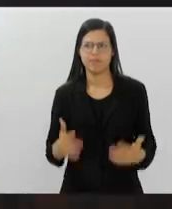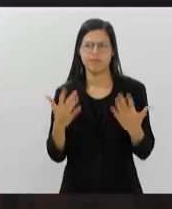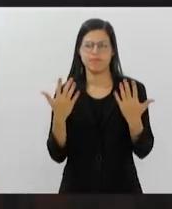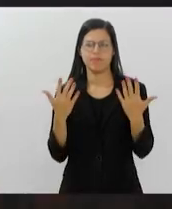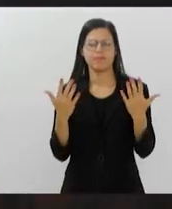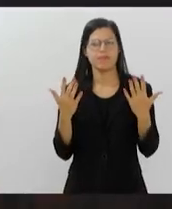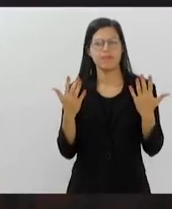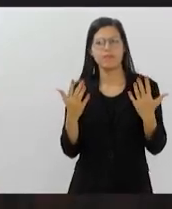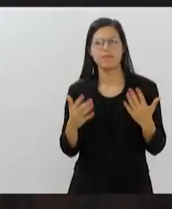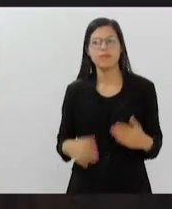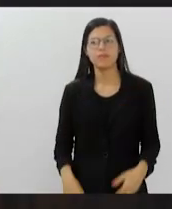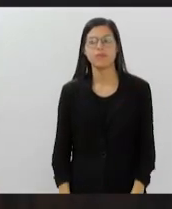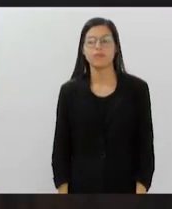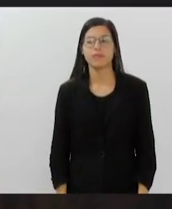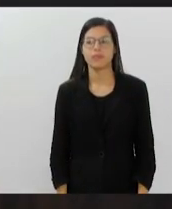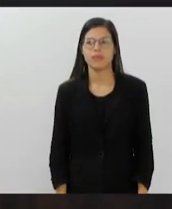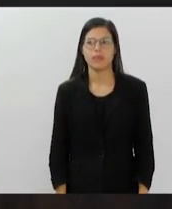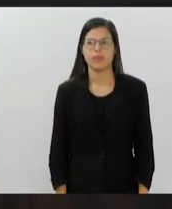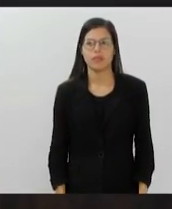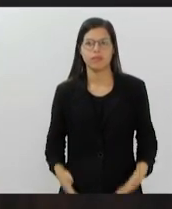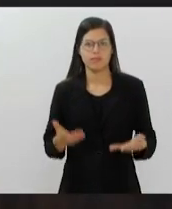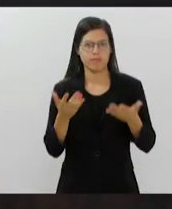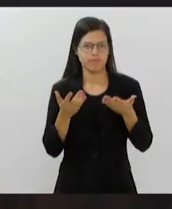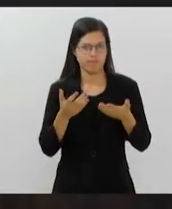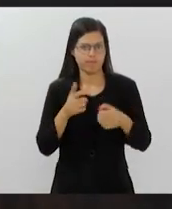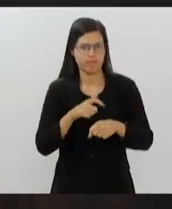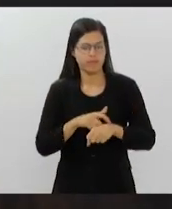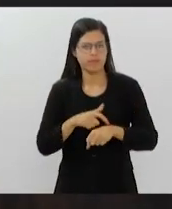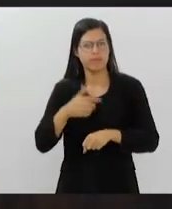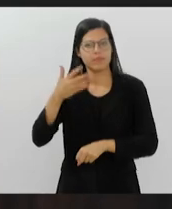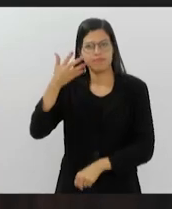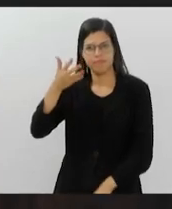Gostaria de, neste momento, promover a fala,